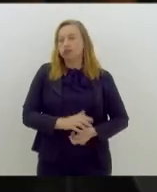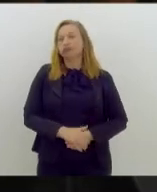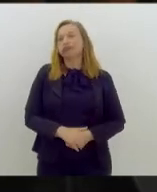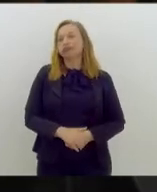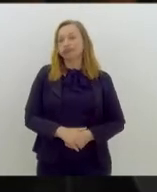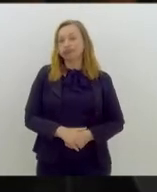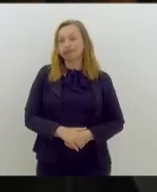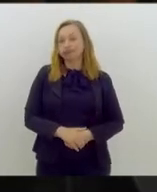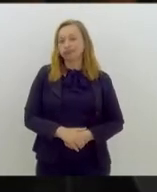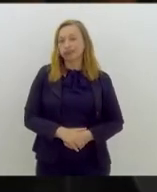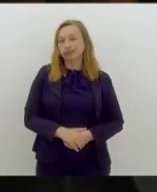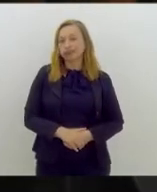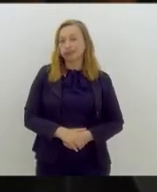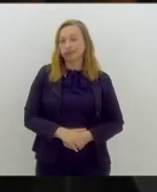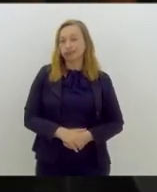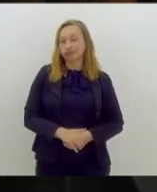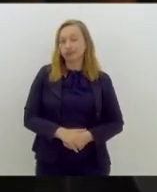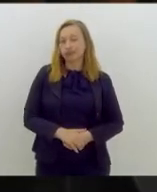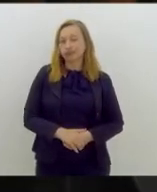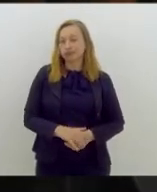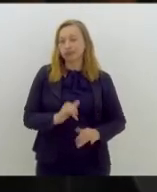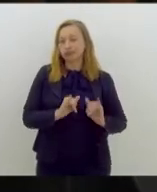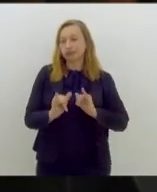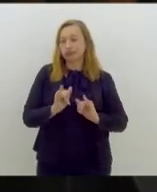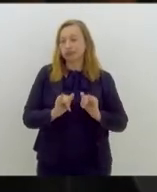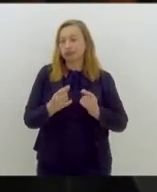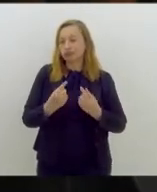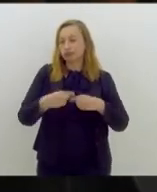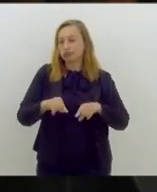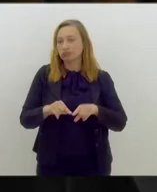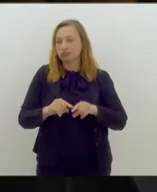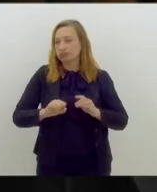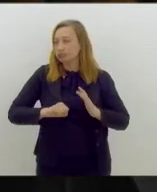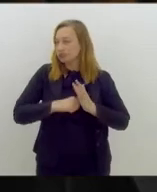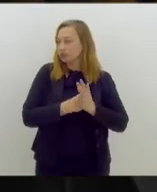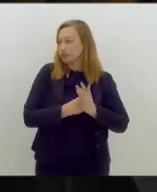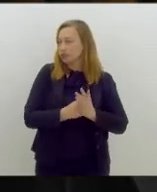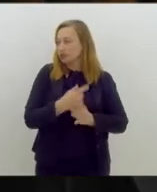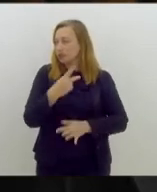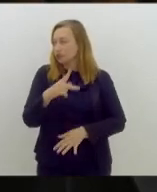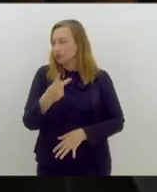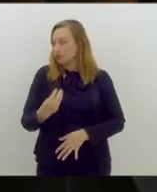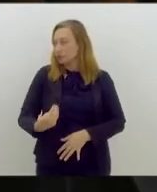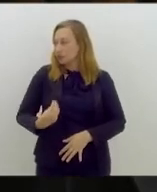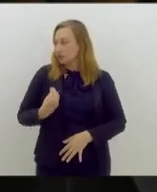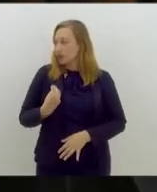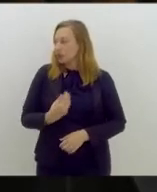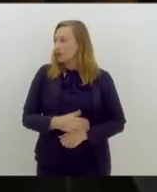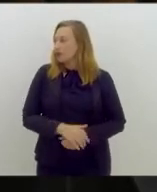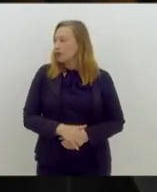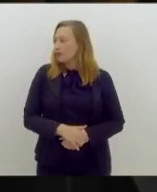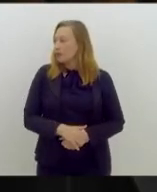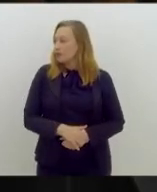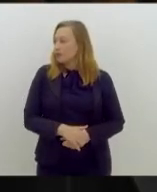de contradições e de impactos nas suas respectivas eleições